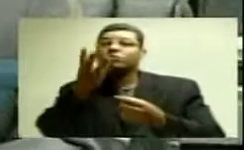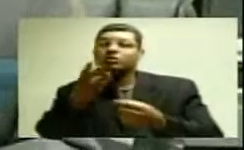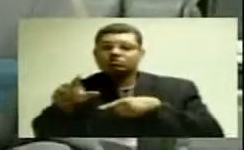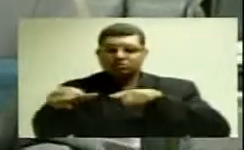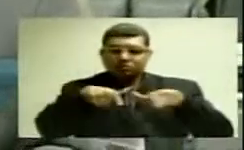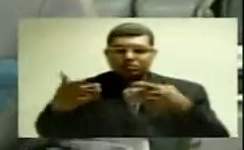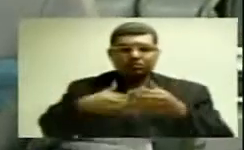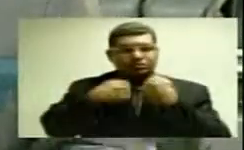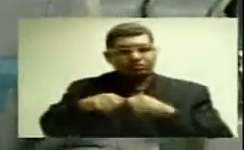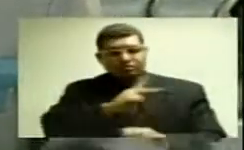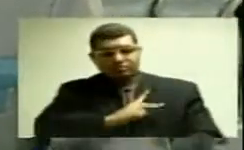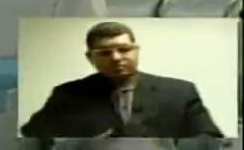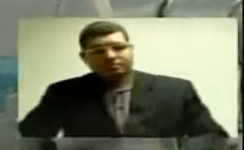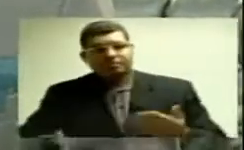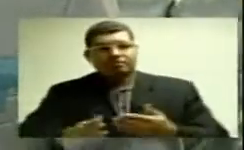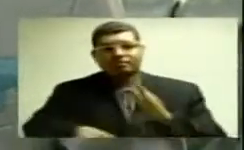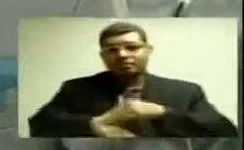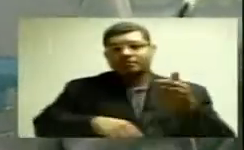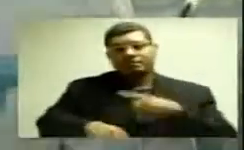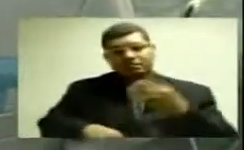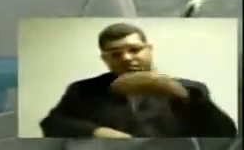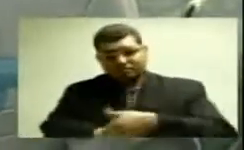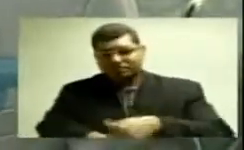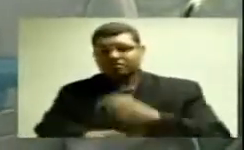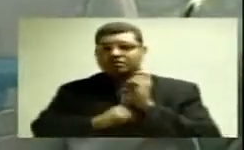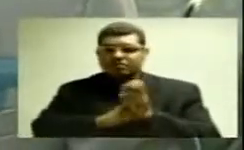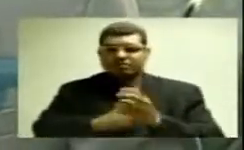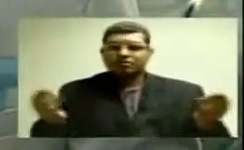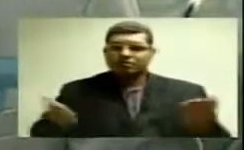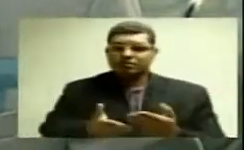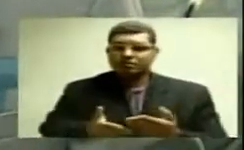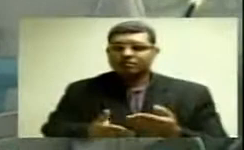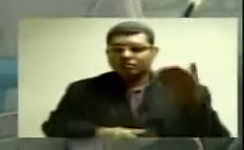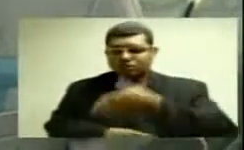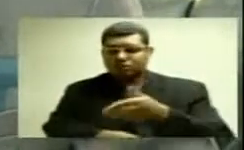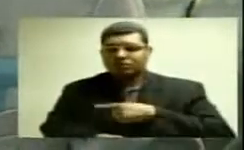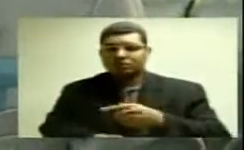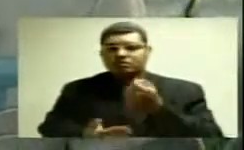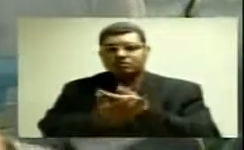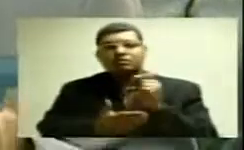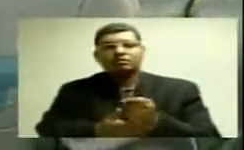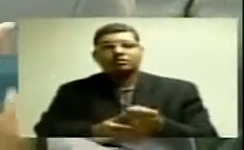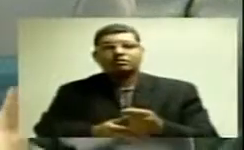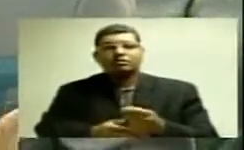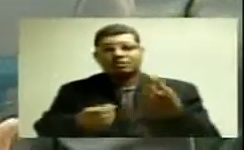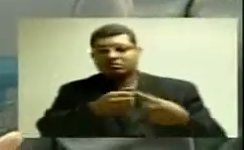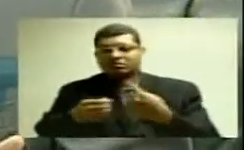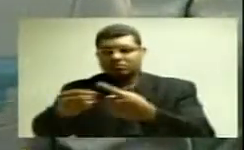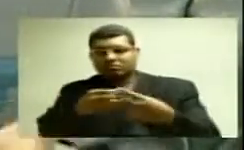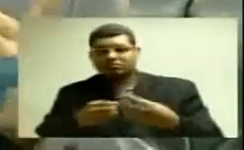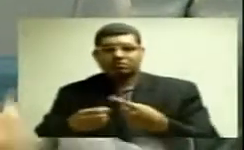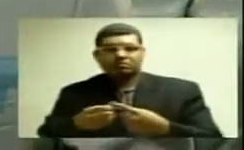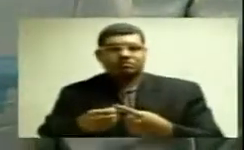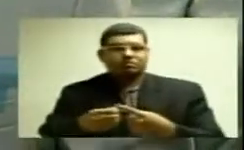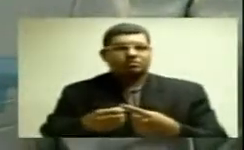o desembargador, presidente e os demais estiveram aqui nesta casa, que os recursos seriam para interiorizar